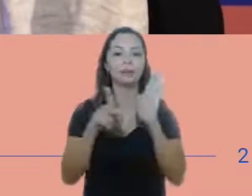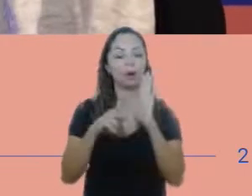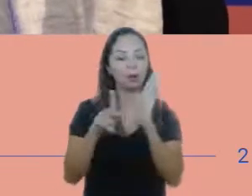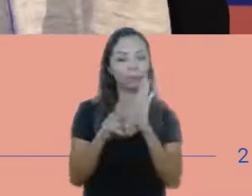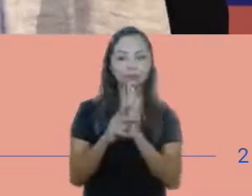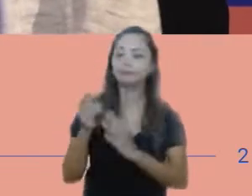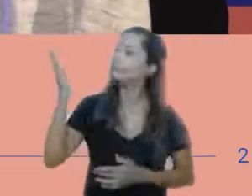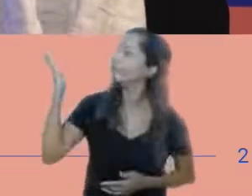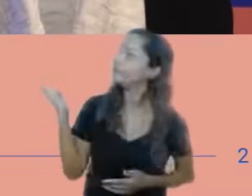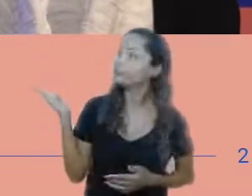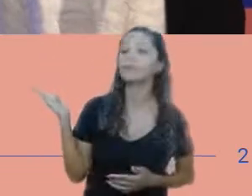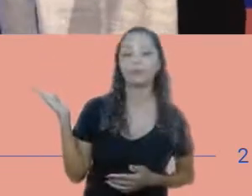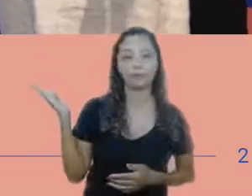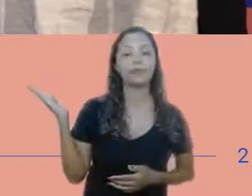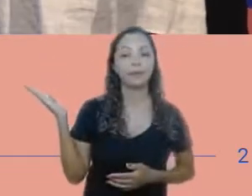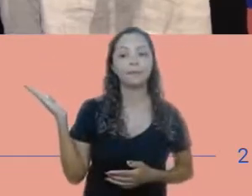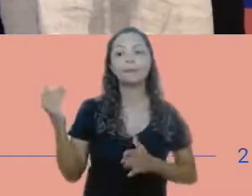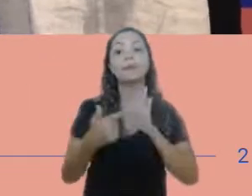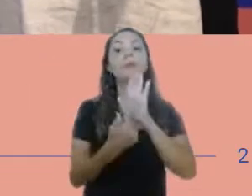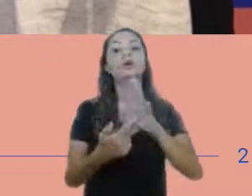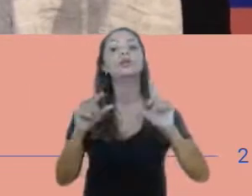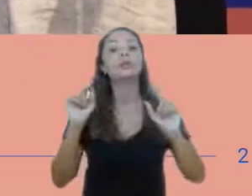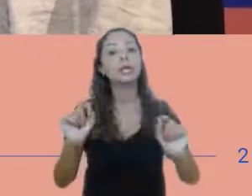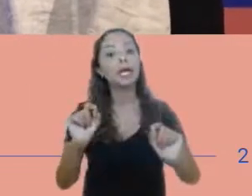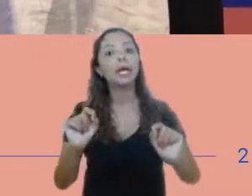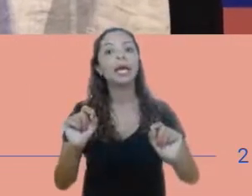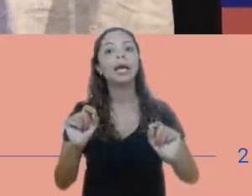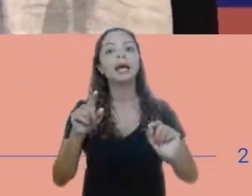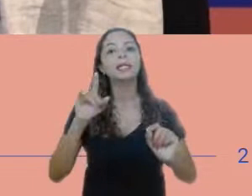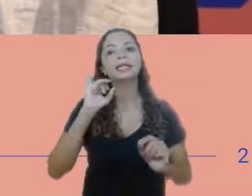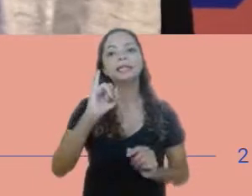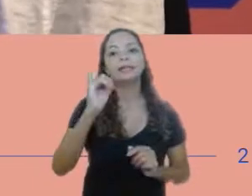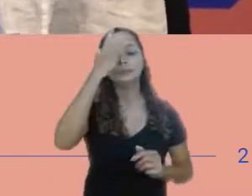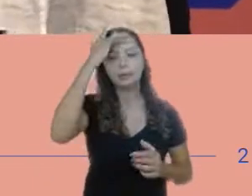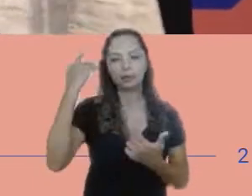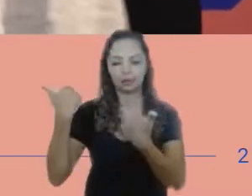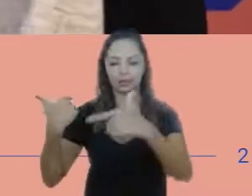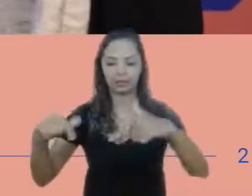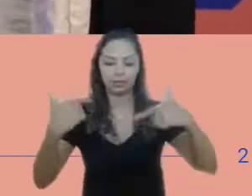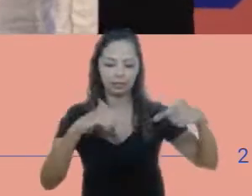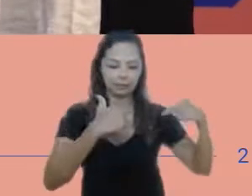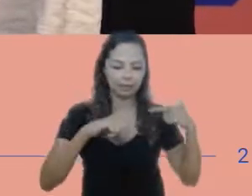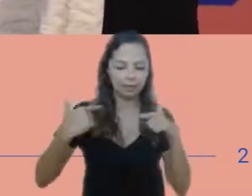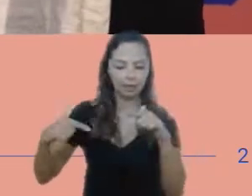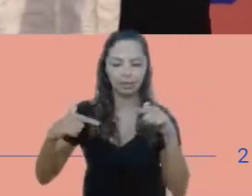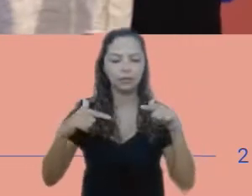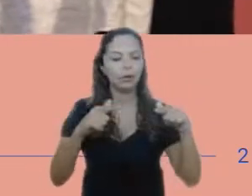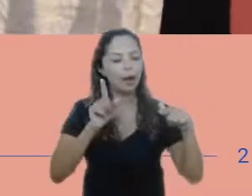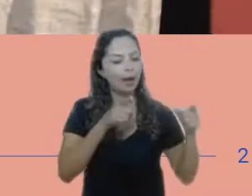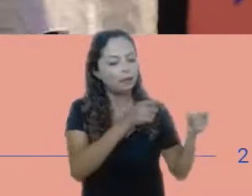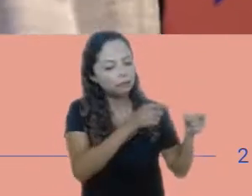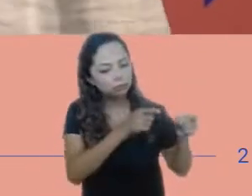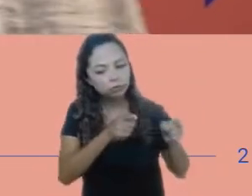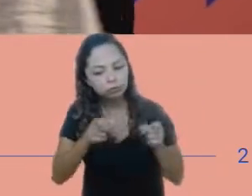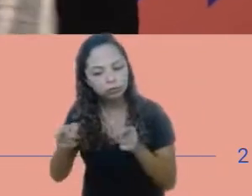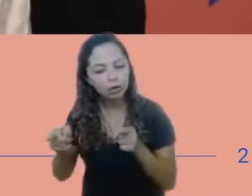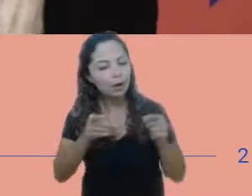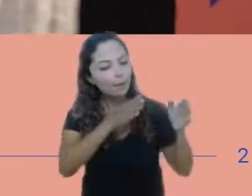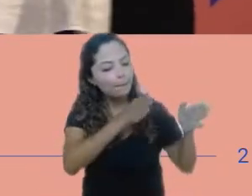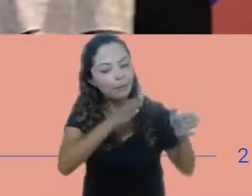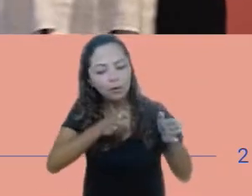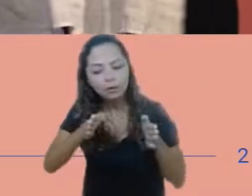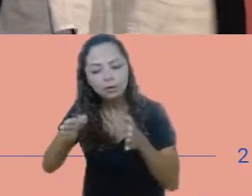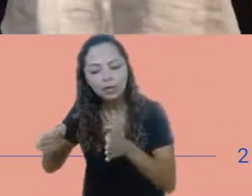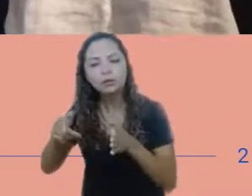mistake on the platform que ela fala quando você tá trabalhando no lobo do mar o um e não é um relatório final mas é o processo